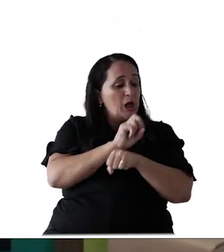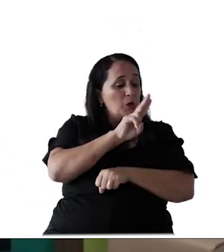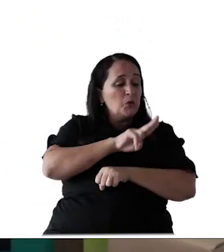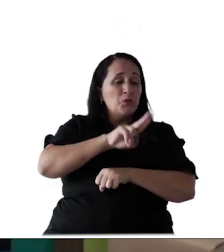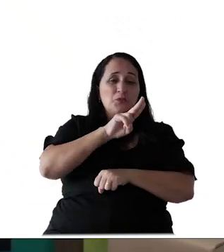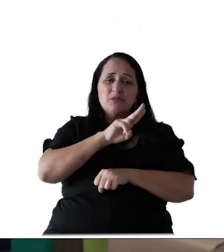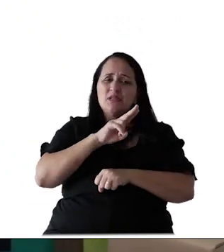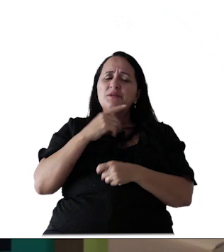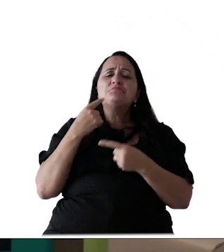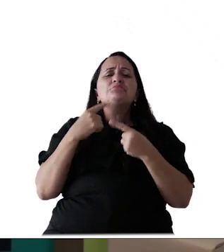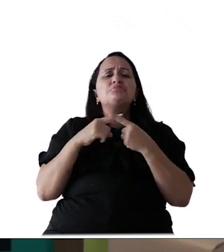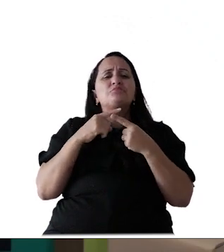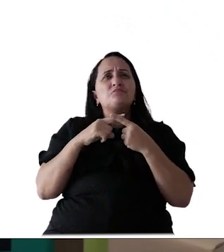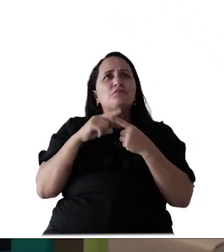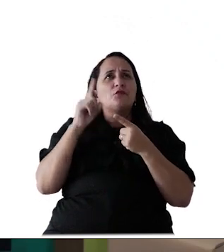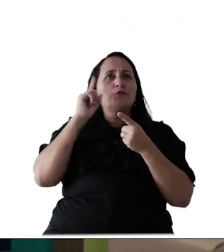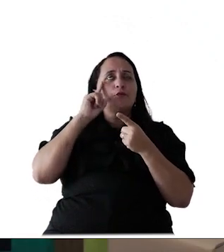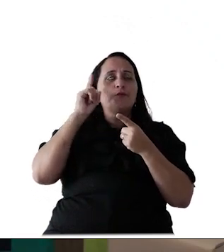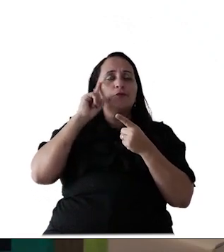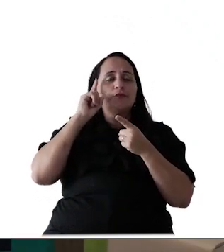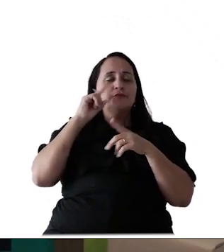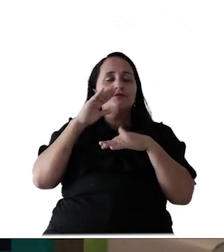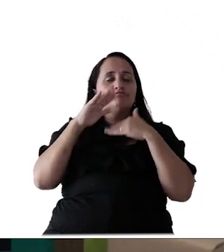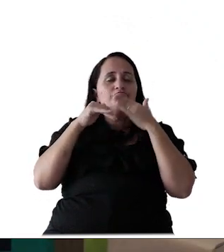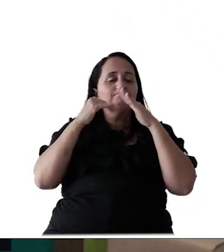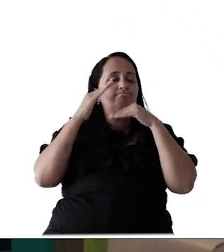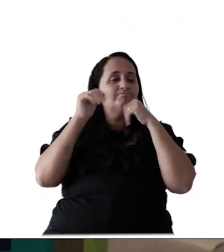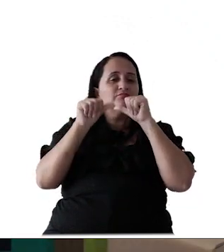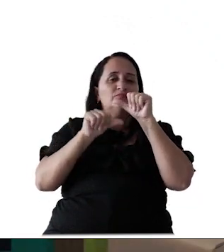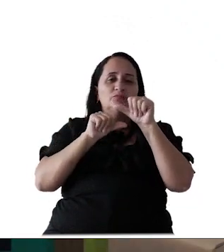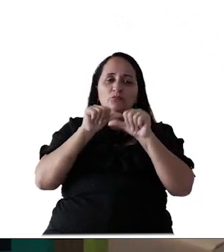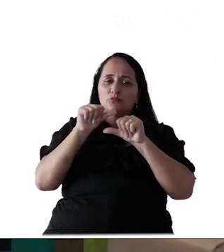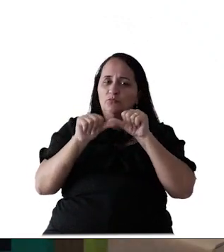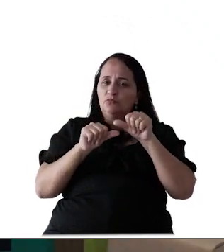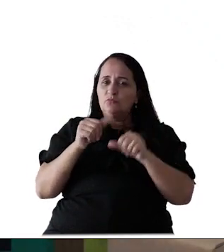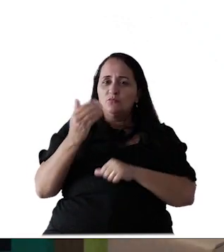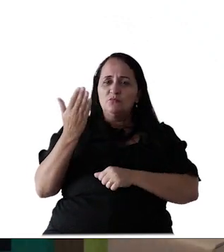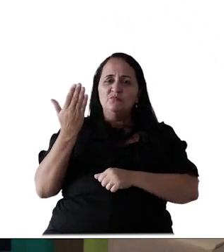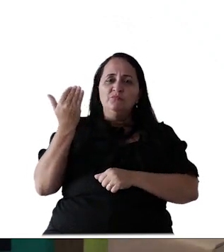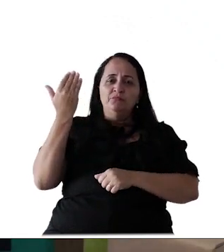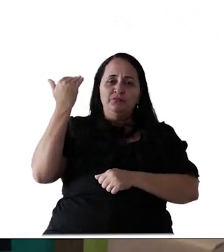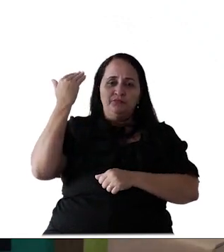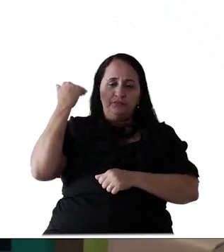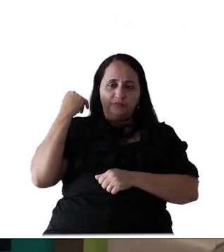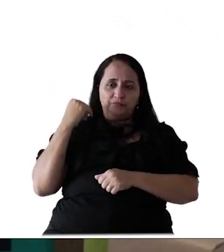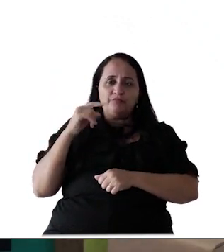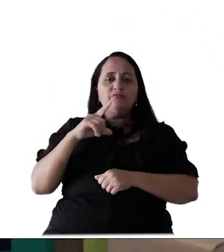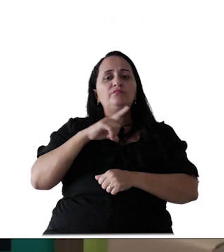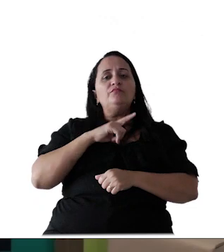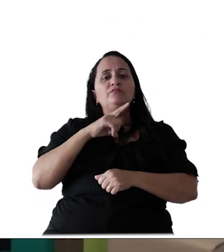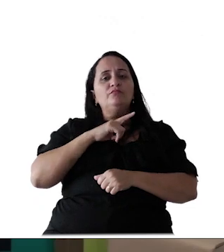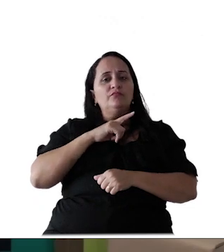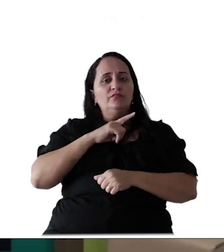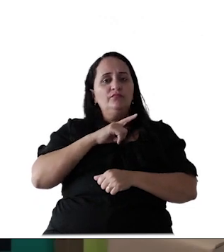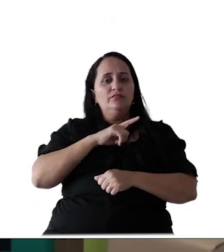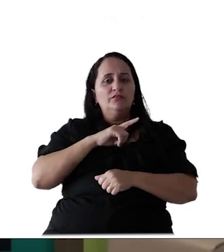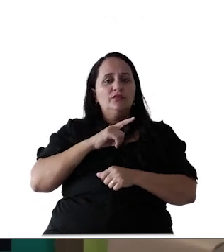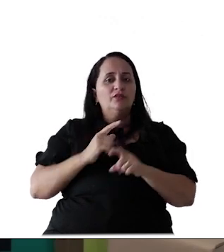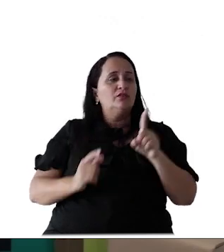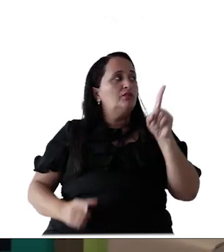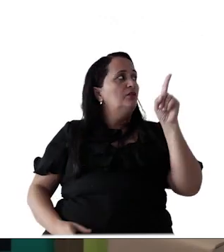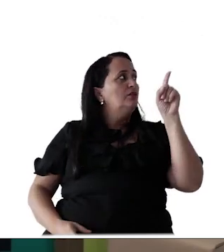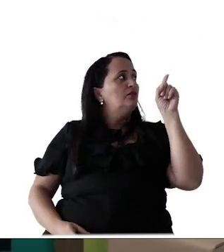falada no nosso dia a dia. A exemplo de vós-me-sê. Vós-me-sê é uma palavra que já está